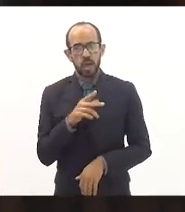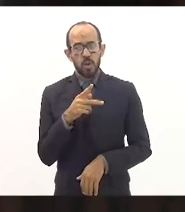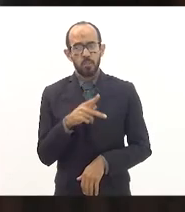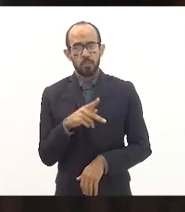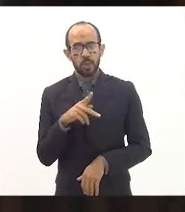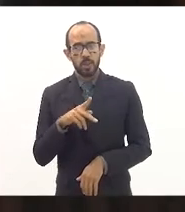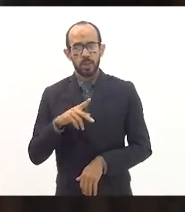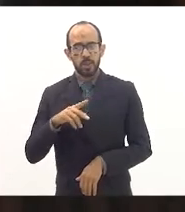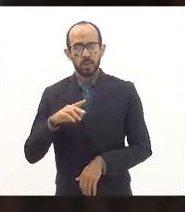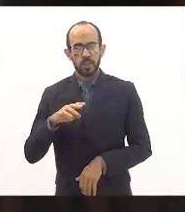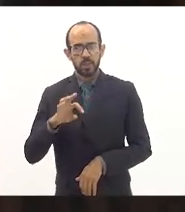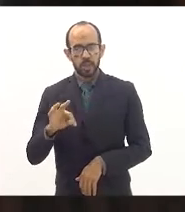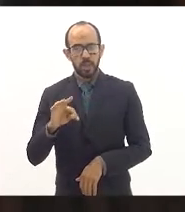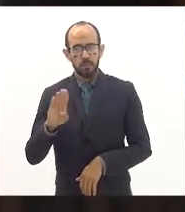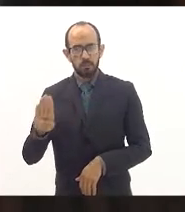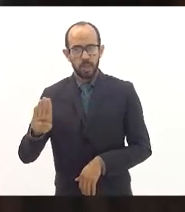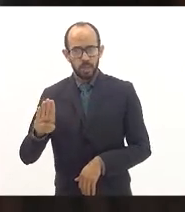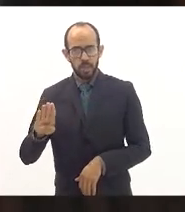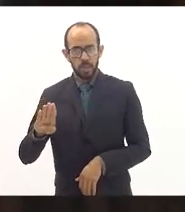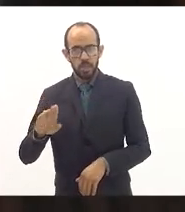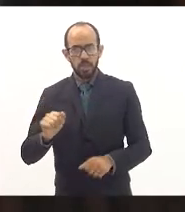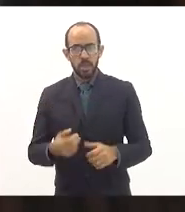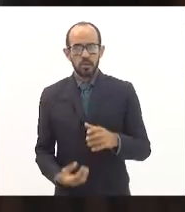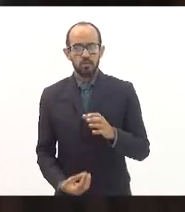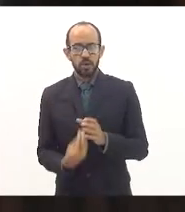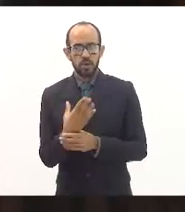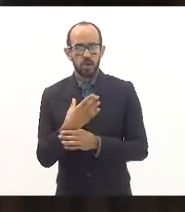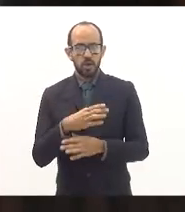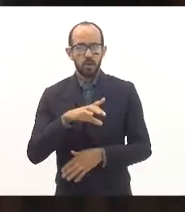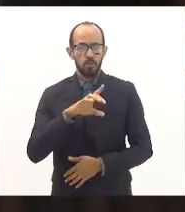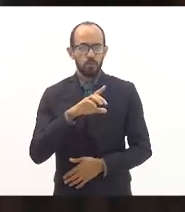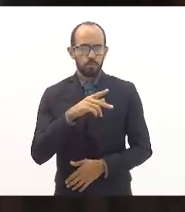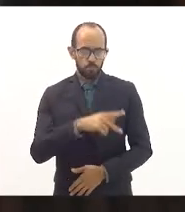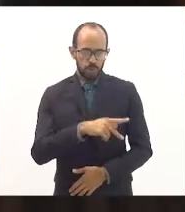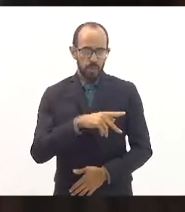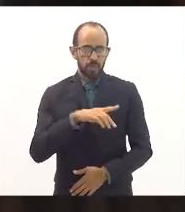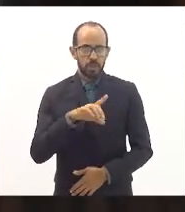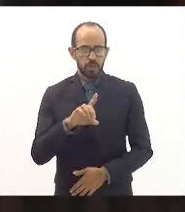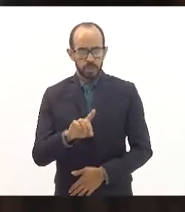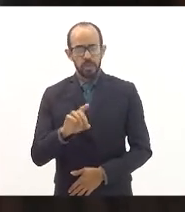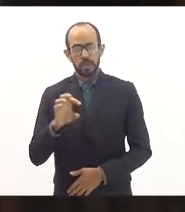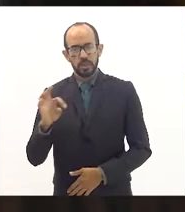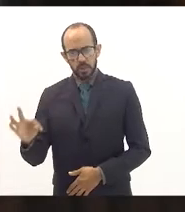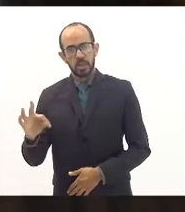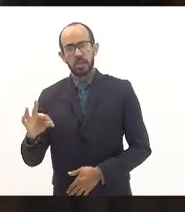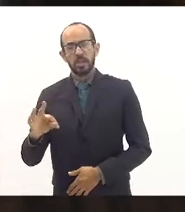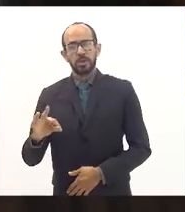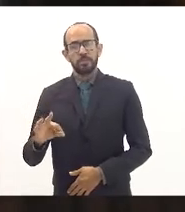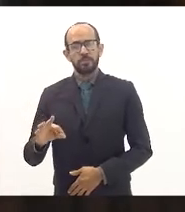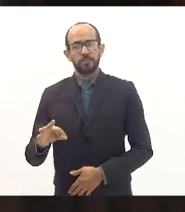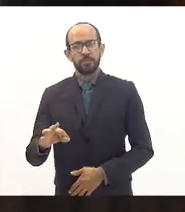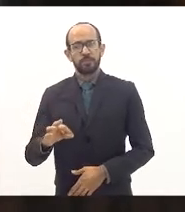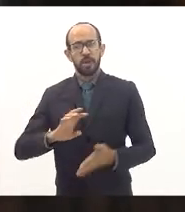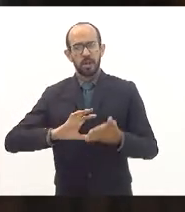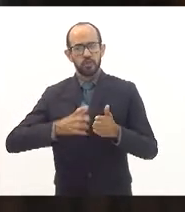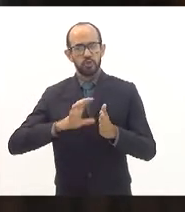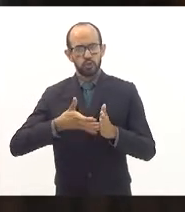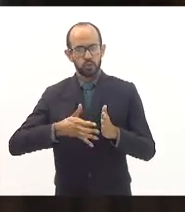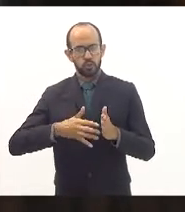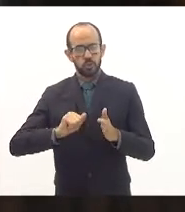em maio de 1980, o Partido Democrático Trabalhista, PDT, pelo qual foi